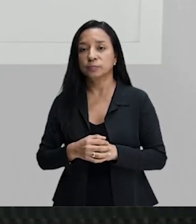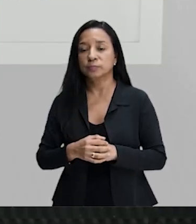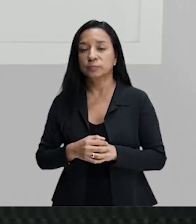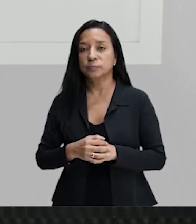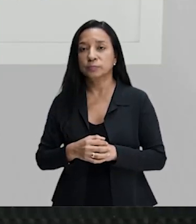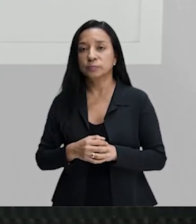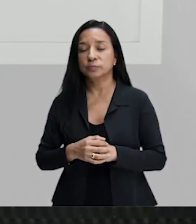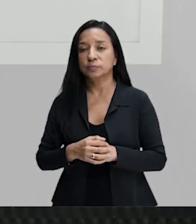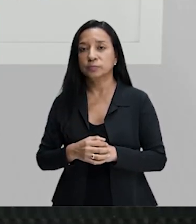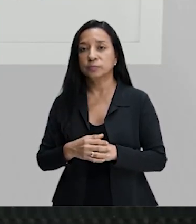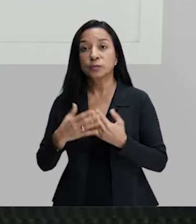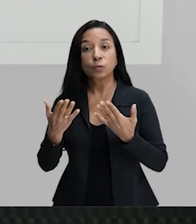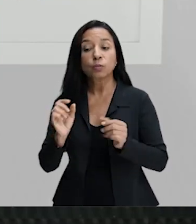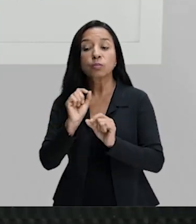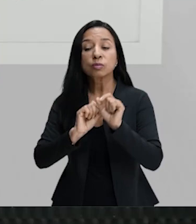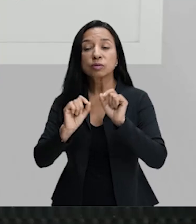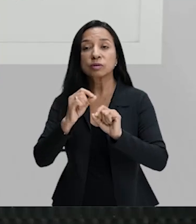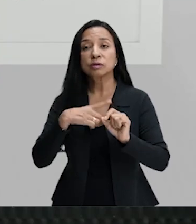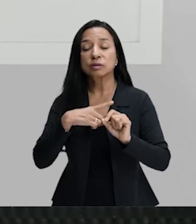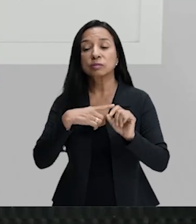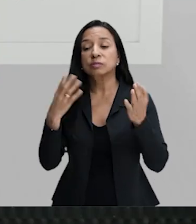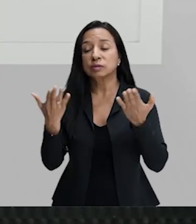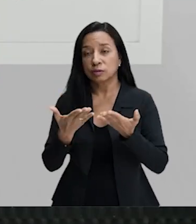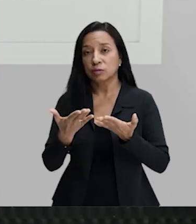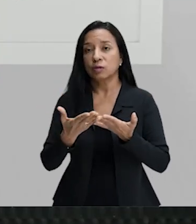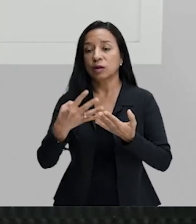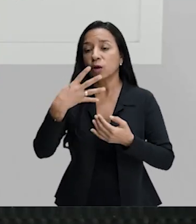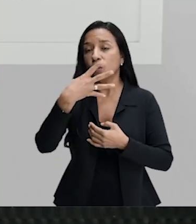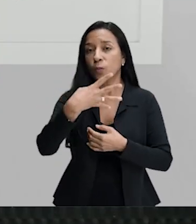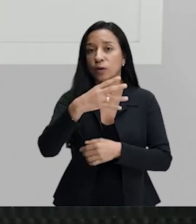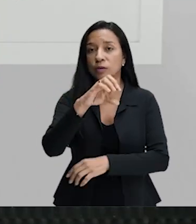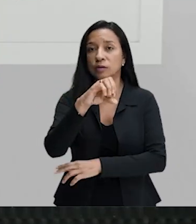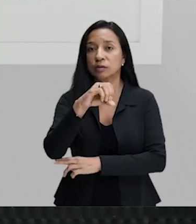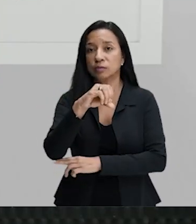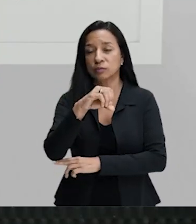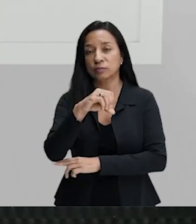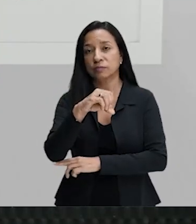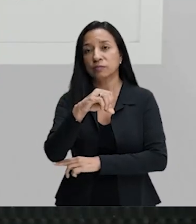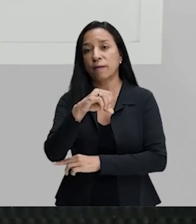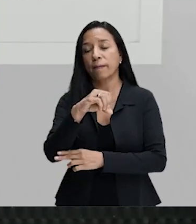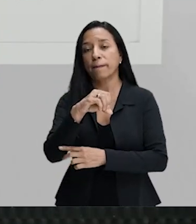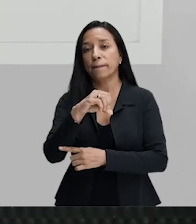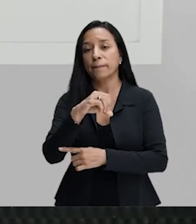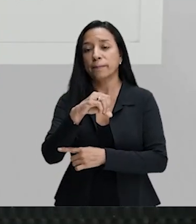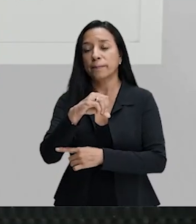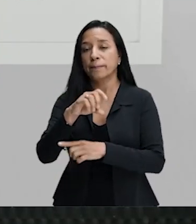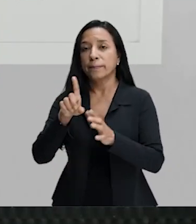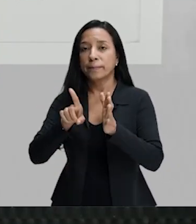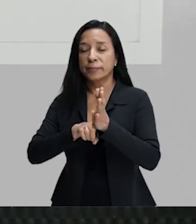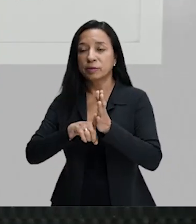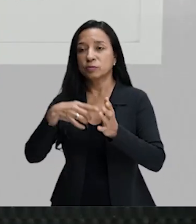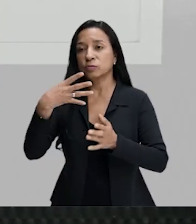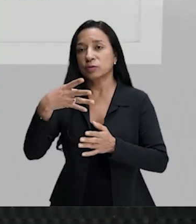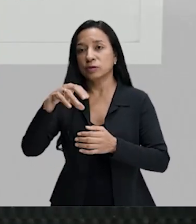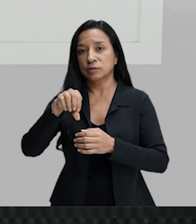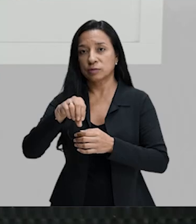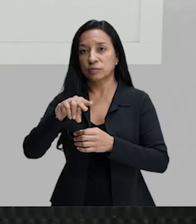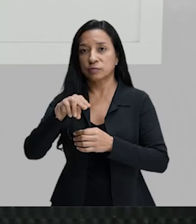Certo? Galera, o que nós temos aqui? Ó? 49 menos 49 é